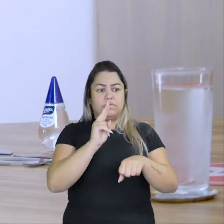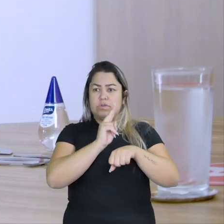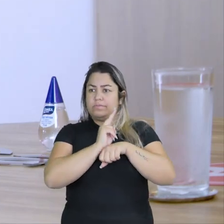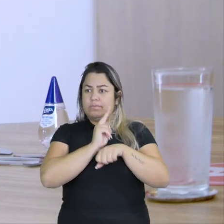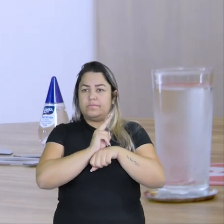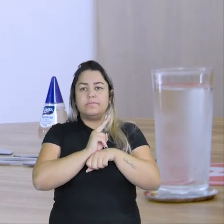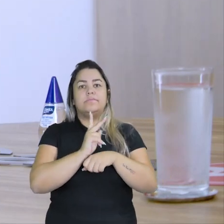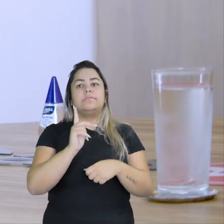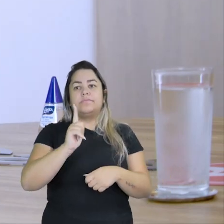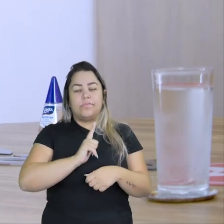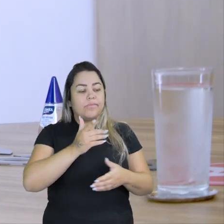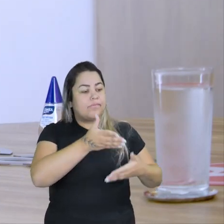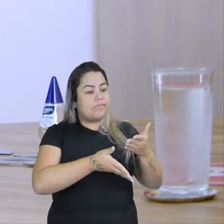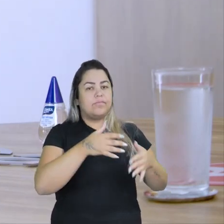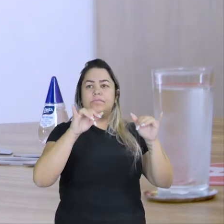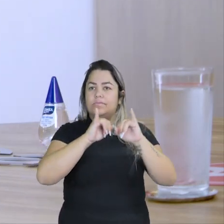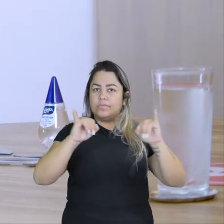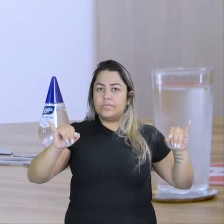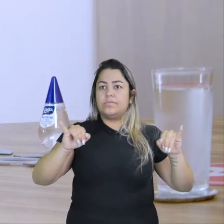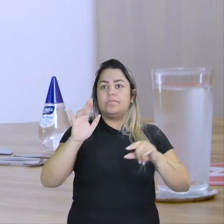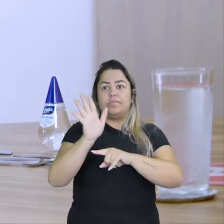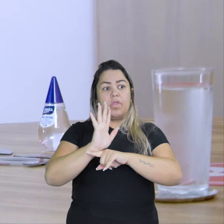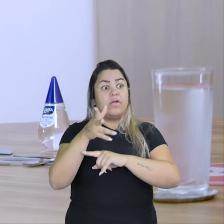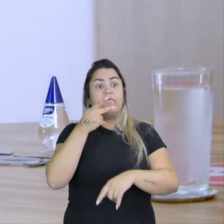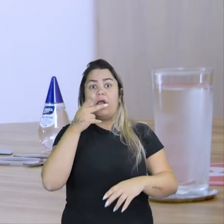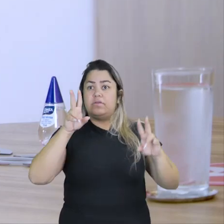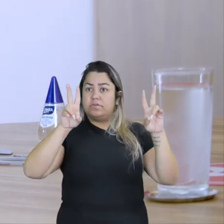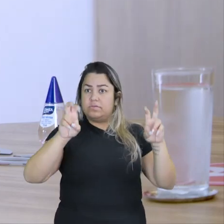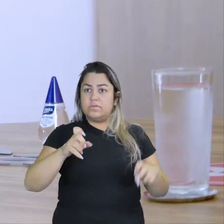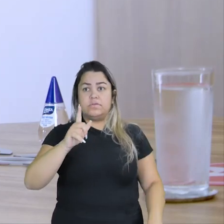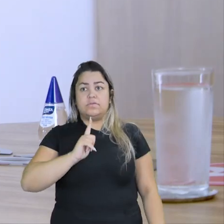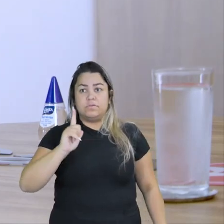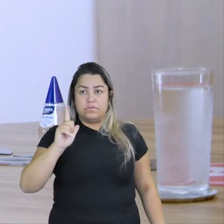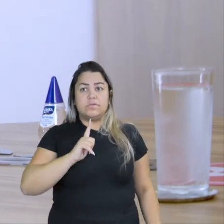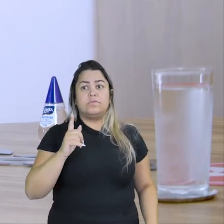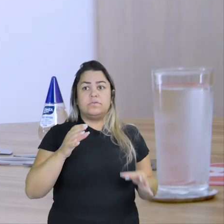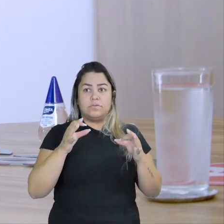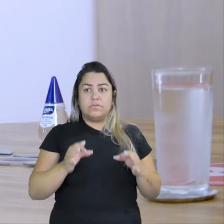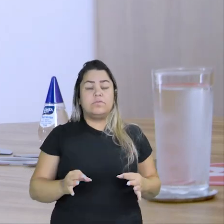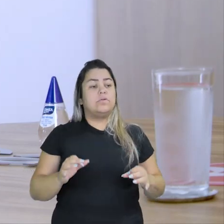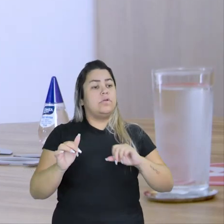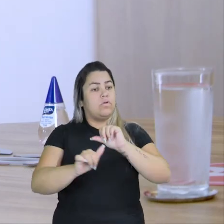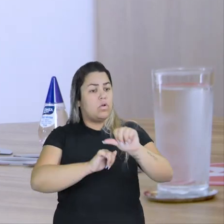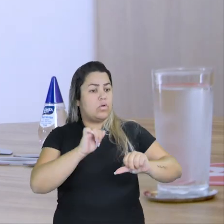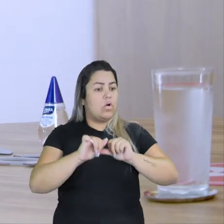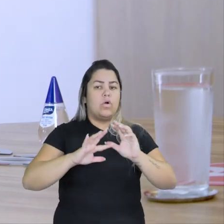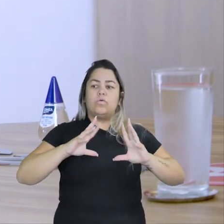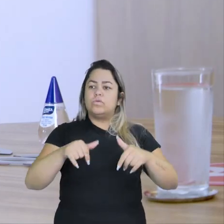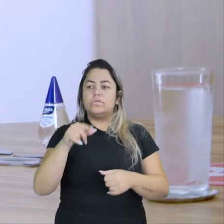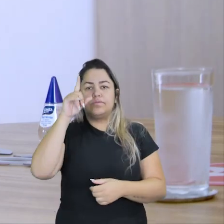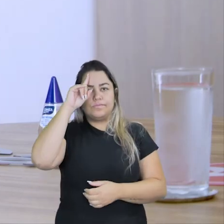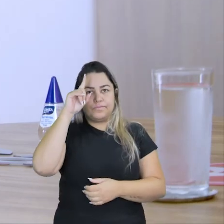ficar na defensiva. Eu queria que você ajudasse divulgando esse vídeo, fala nesse assunto. A gente tem que retornar esse